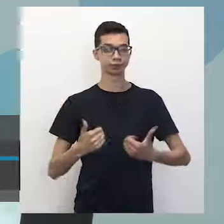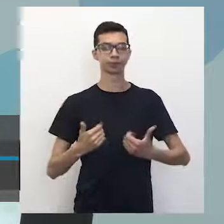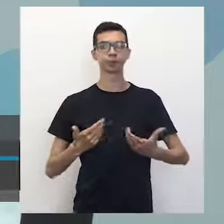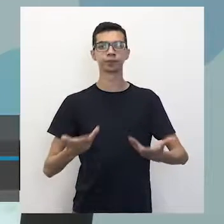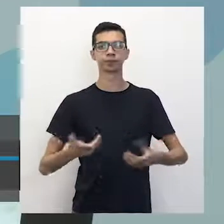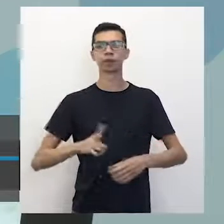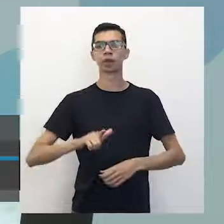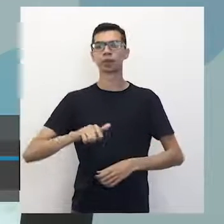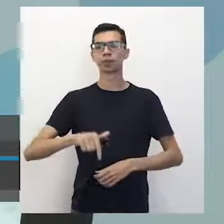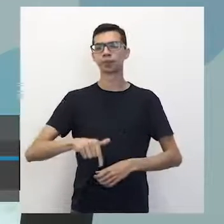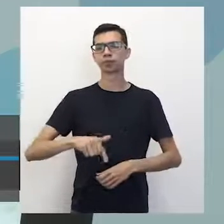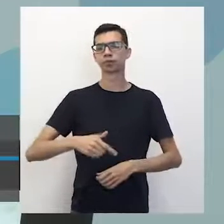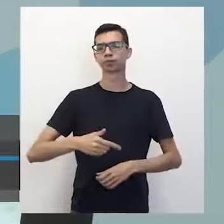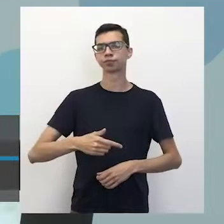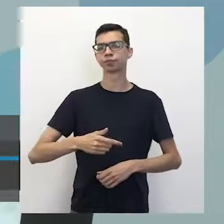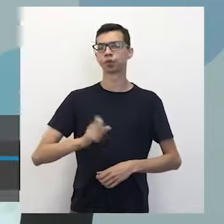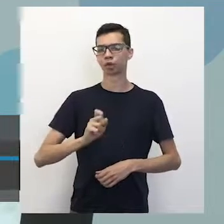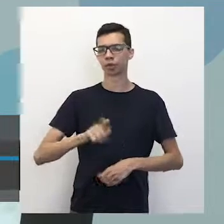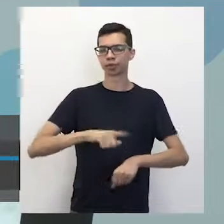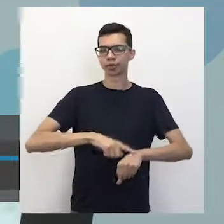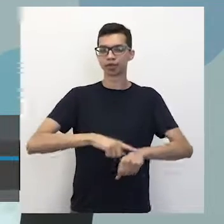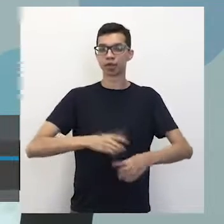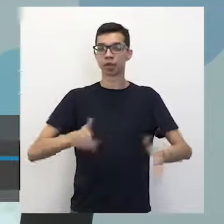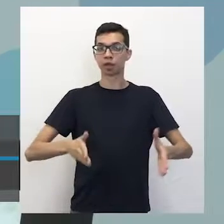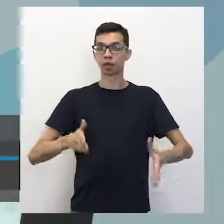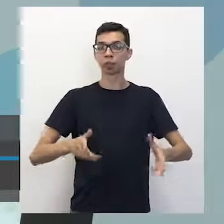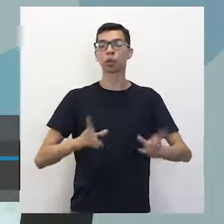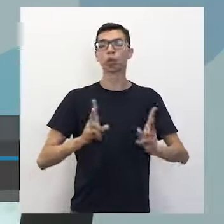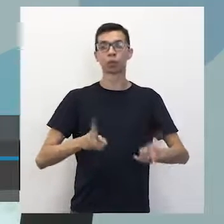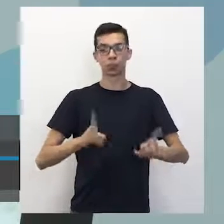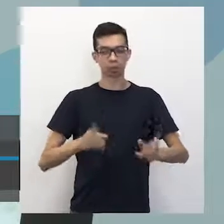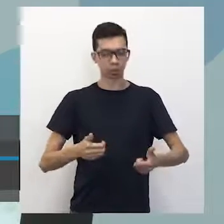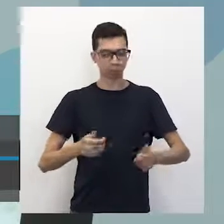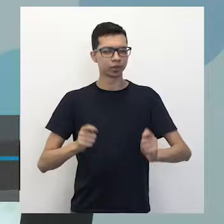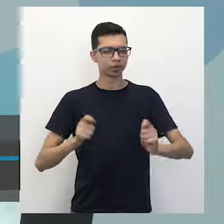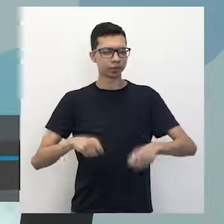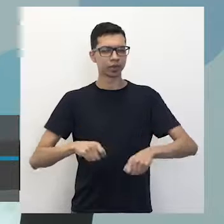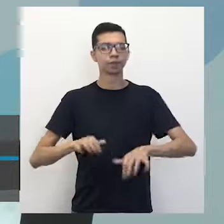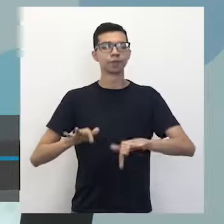estrutura funcionou, né? Feudalismo,